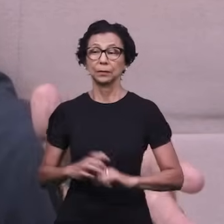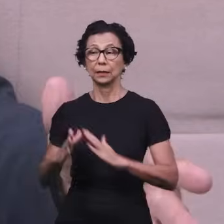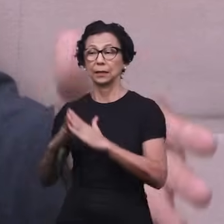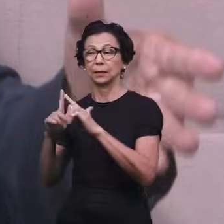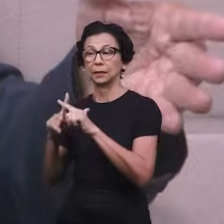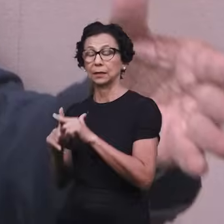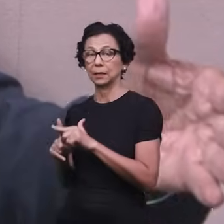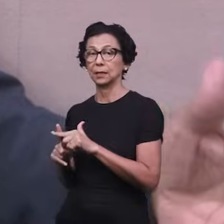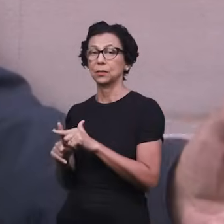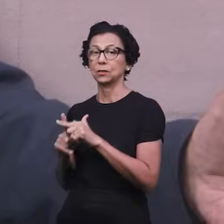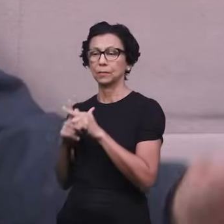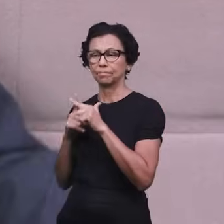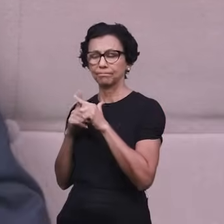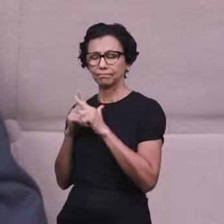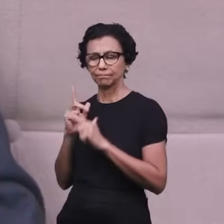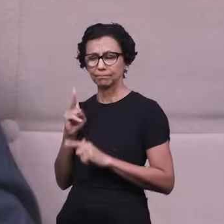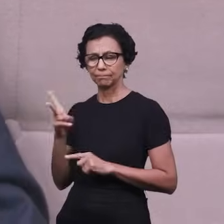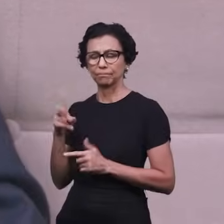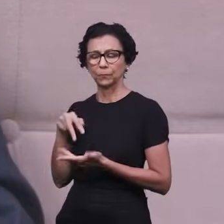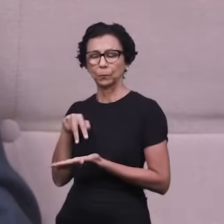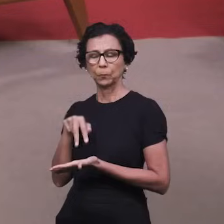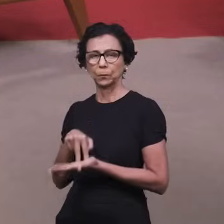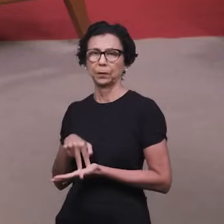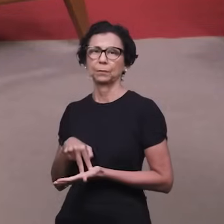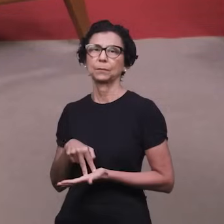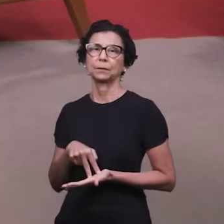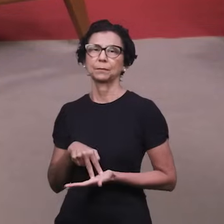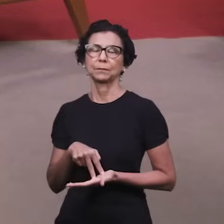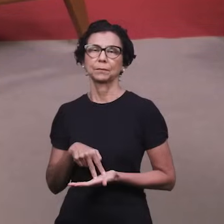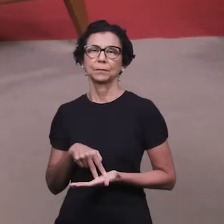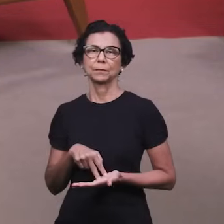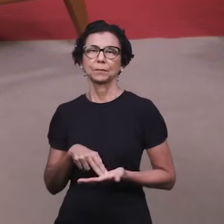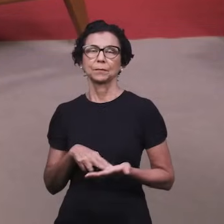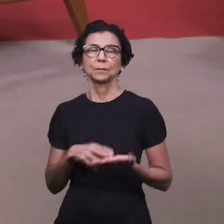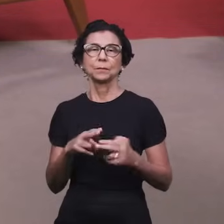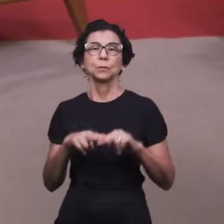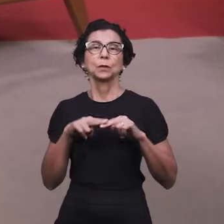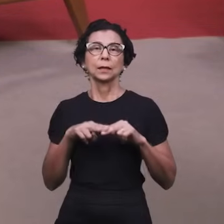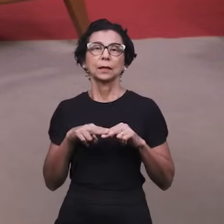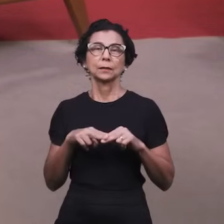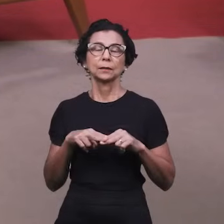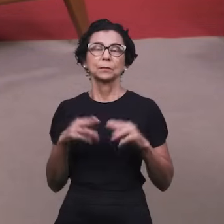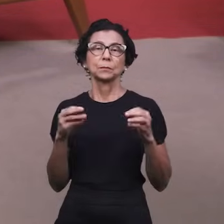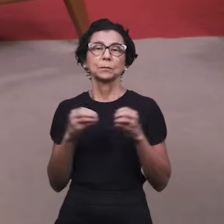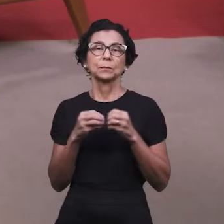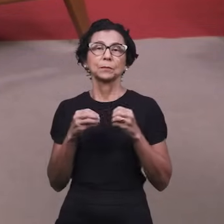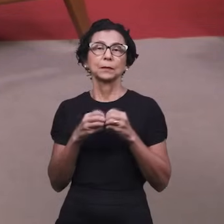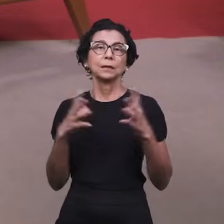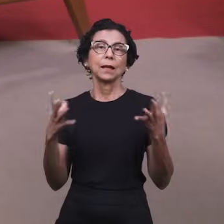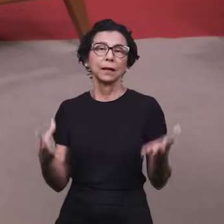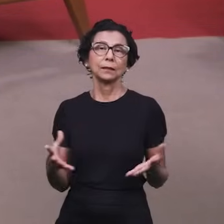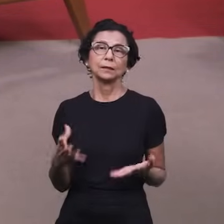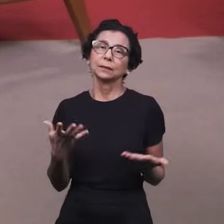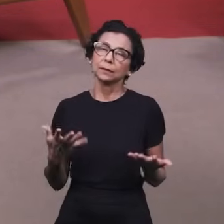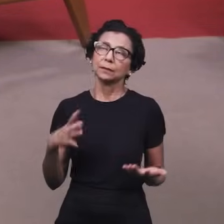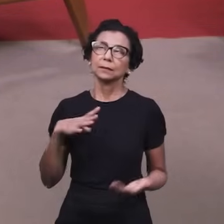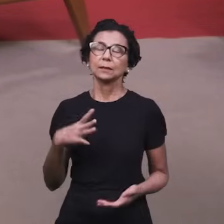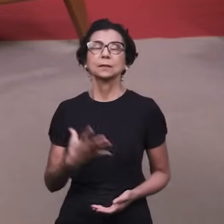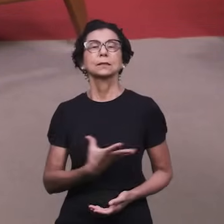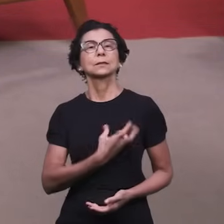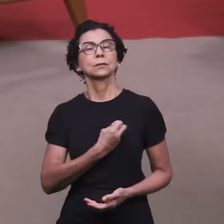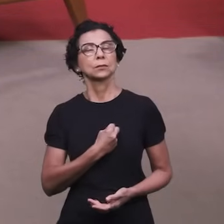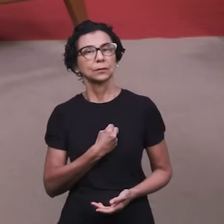vida por causa do milagre da salvação. Amém. Por isso que a igreja vive na dependência do Senhor. Que ela sabe